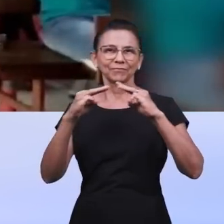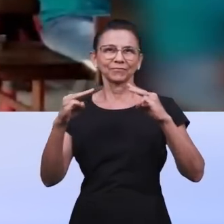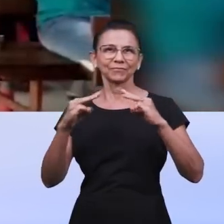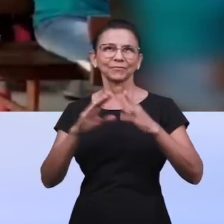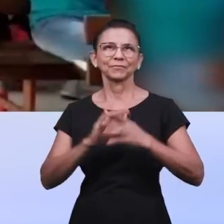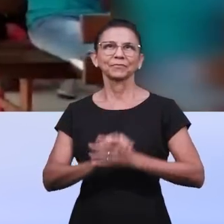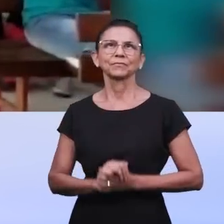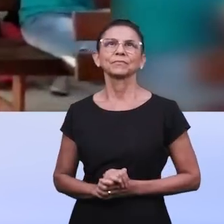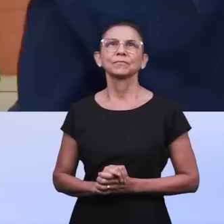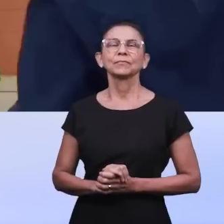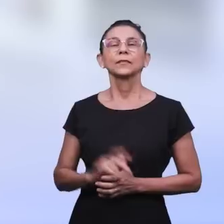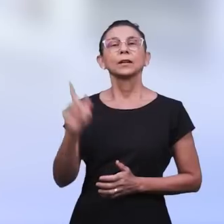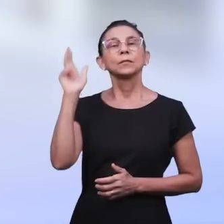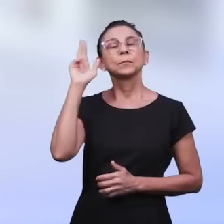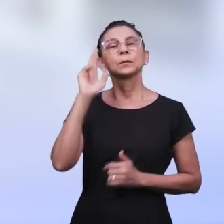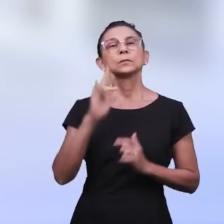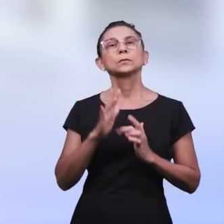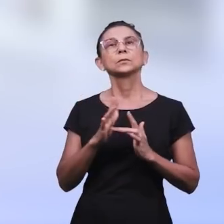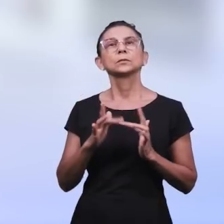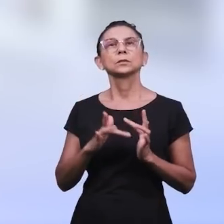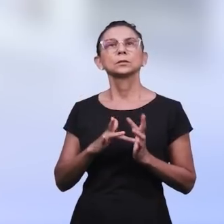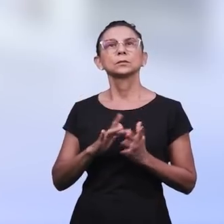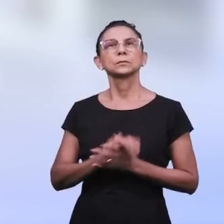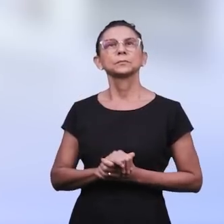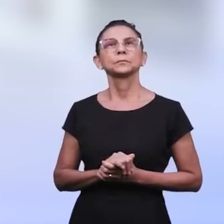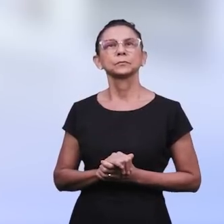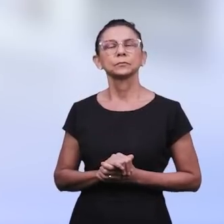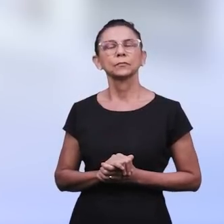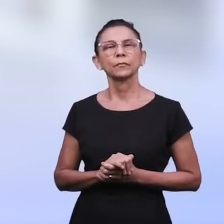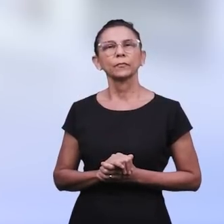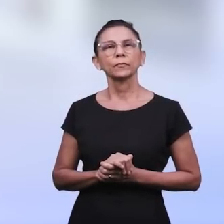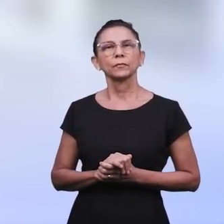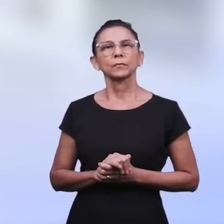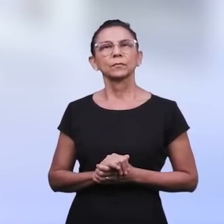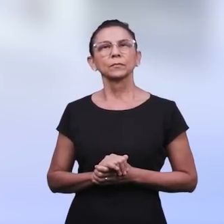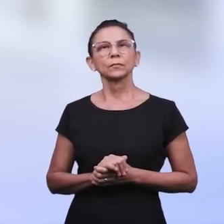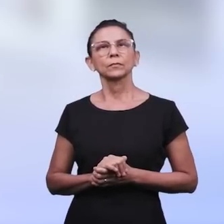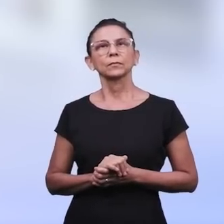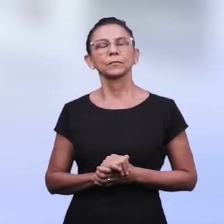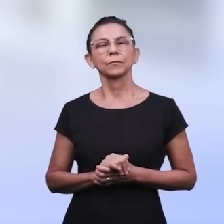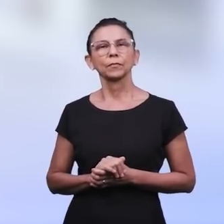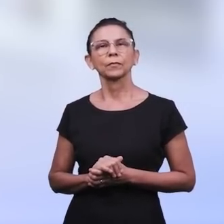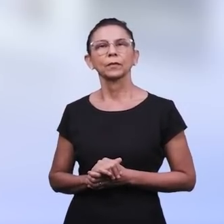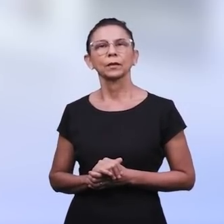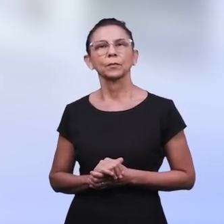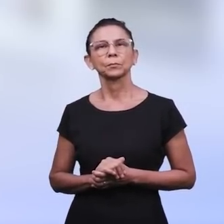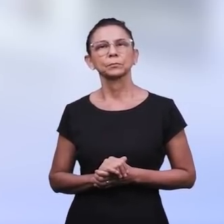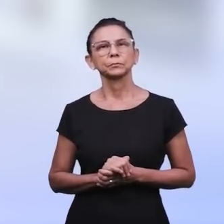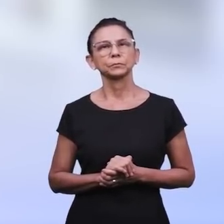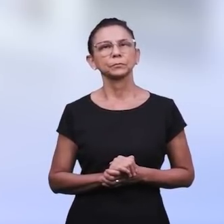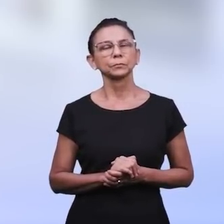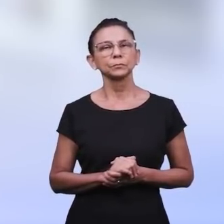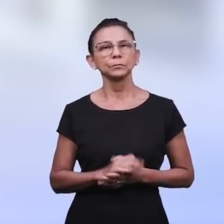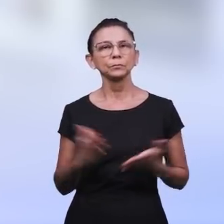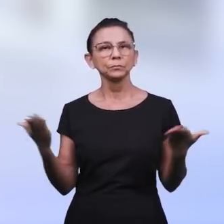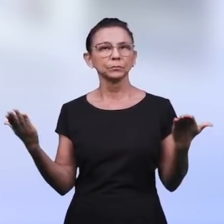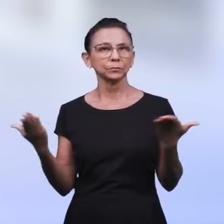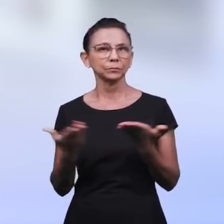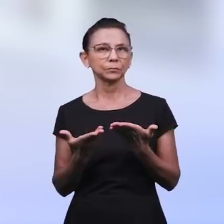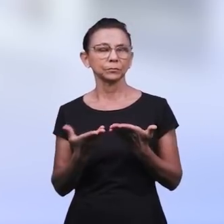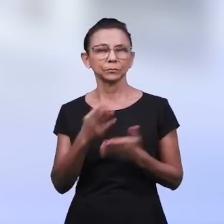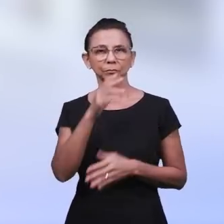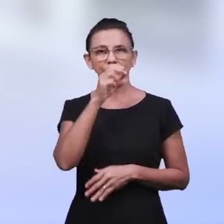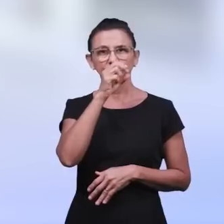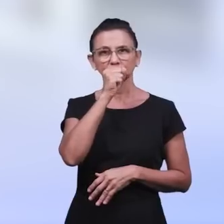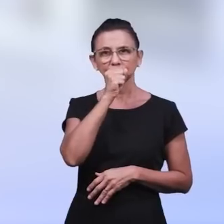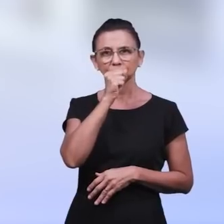vividas durante o trabalho no Manaim. Meus irmãos, a paz do Senhor Jesus, cumprimento a todos os ouvintes da Manaim News.